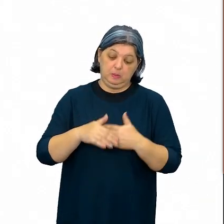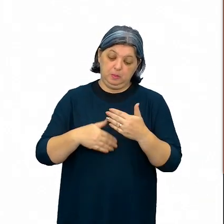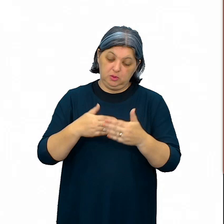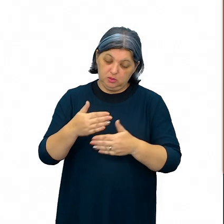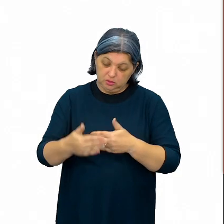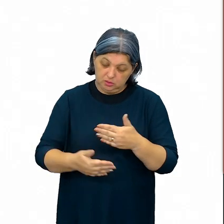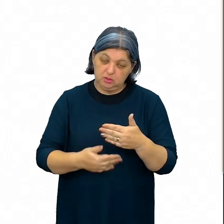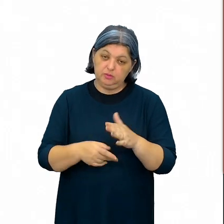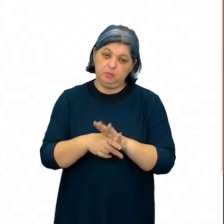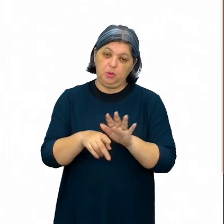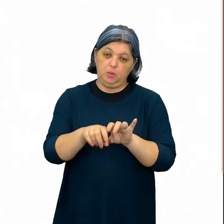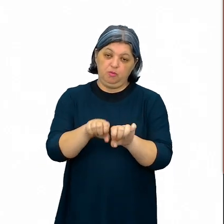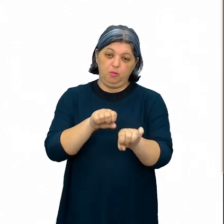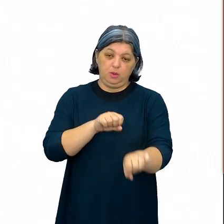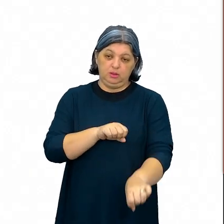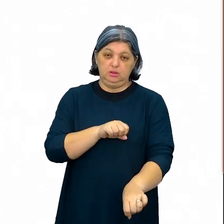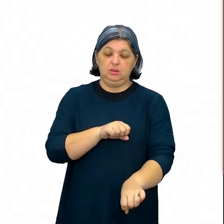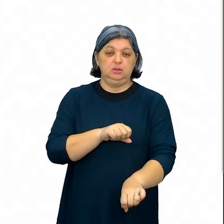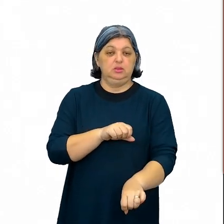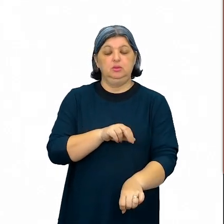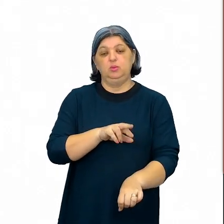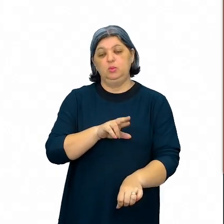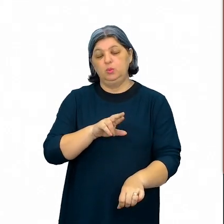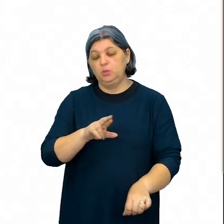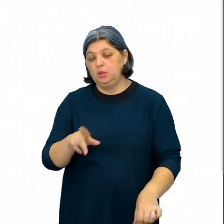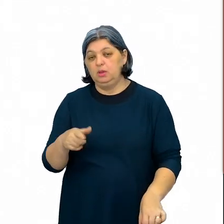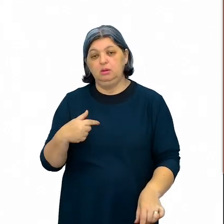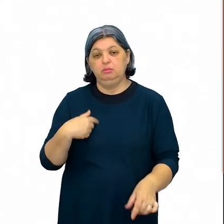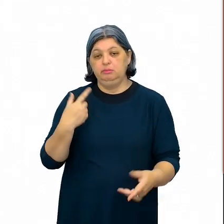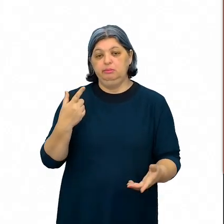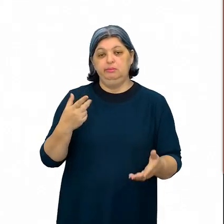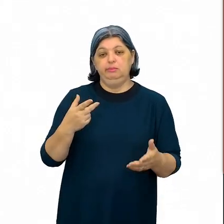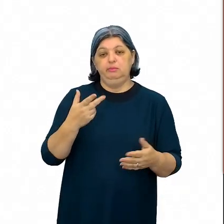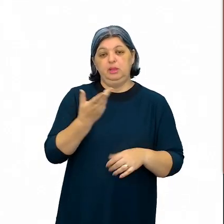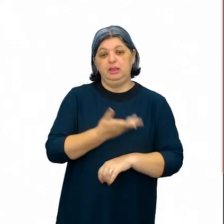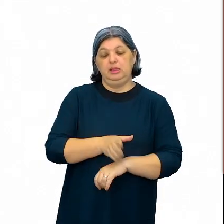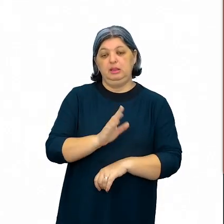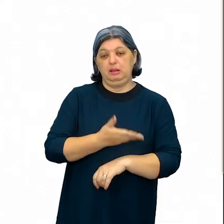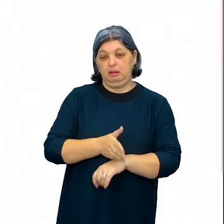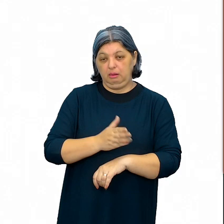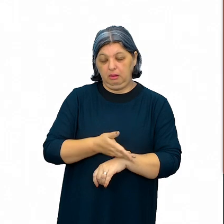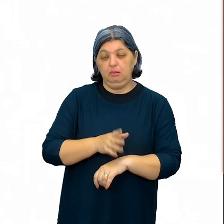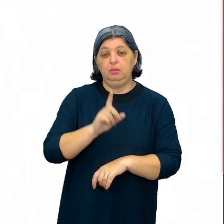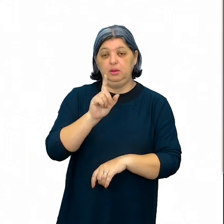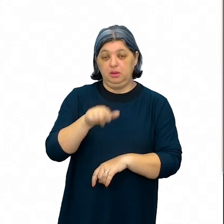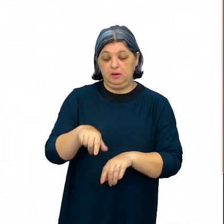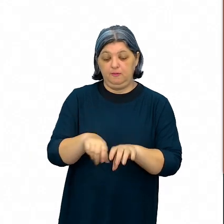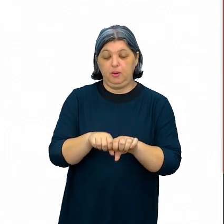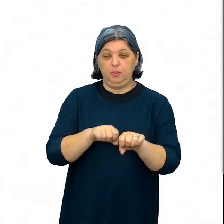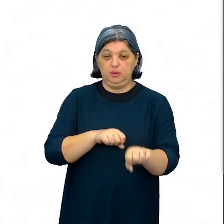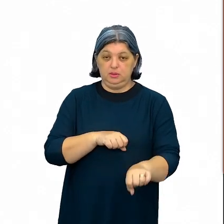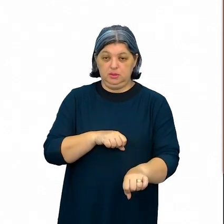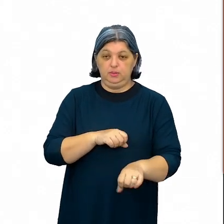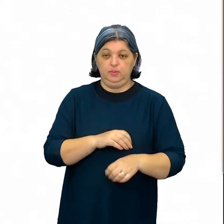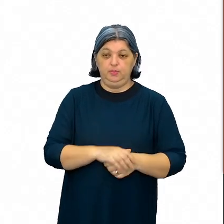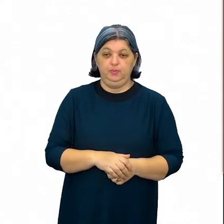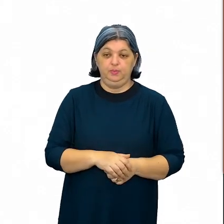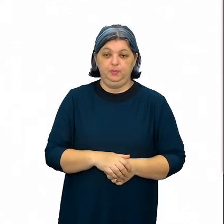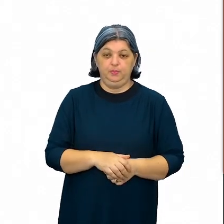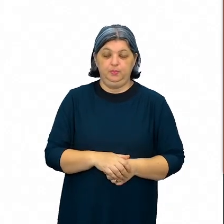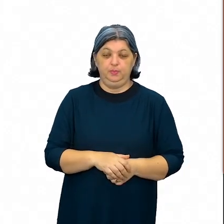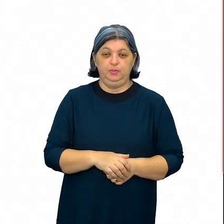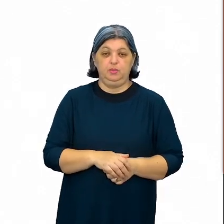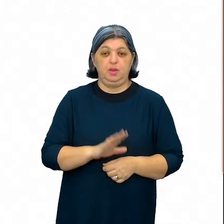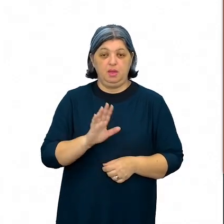né formativo né no aí positivo não é treinamento é formação de isso